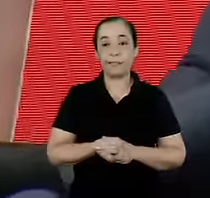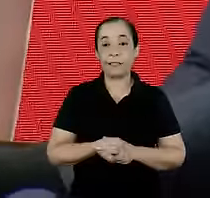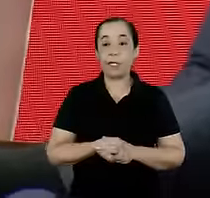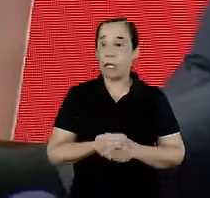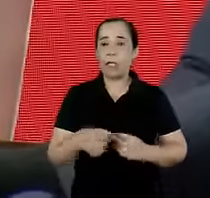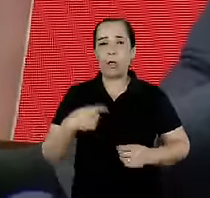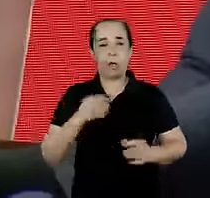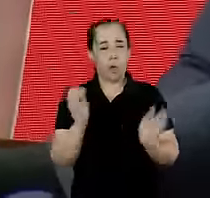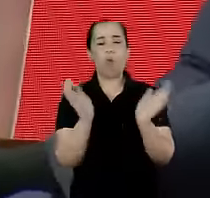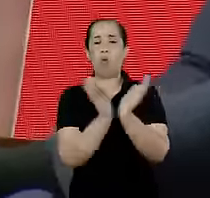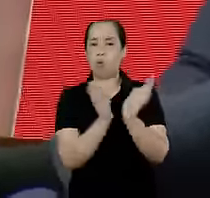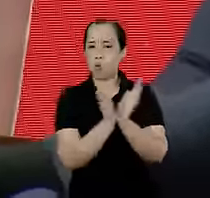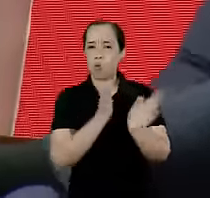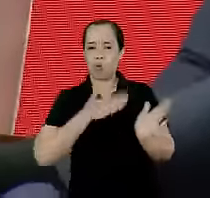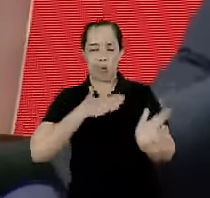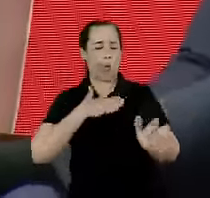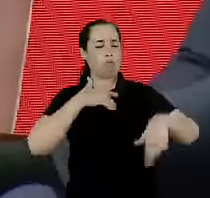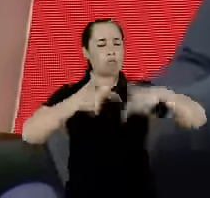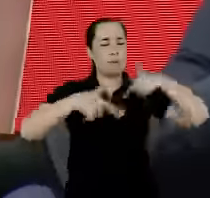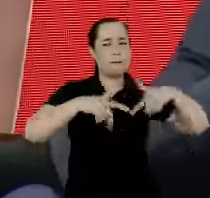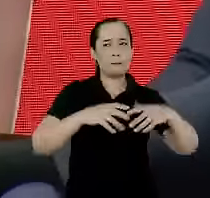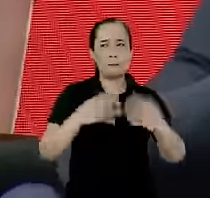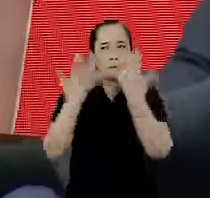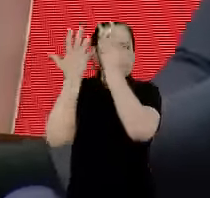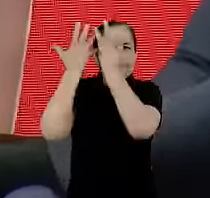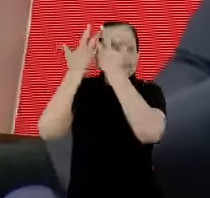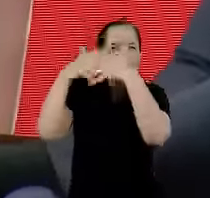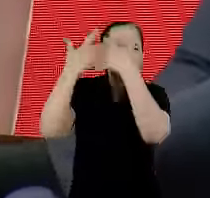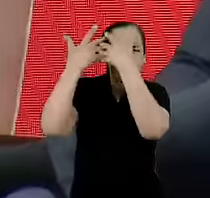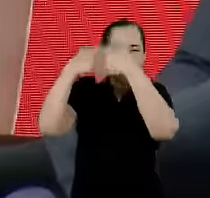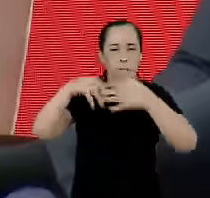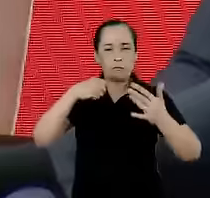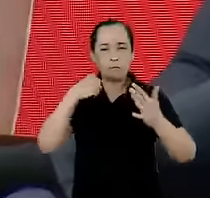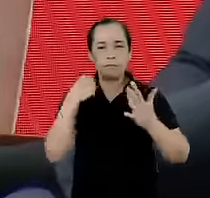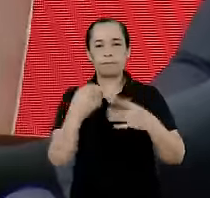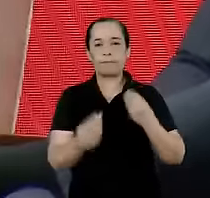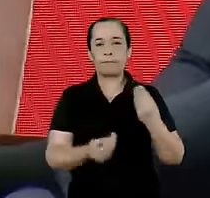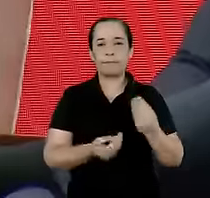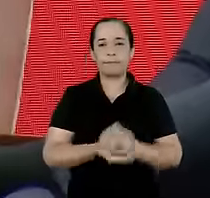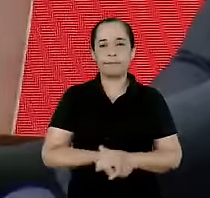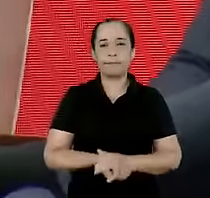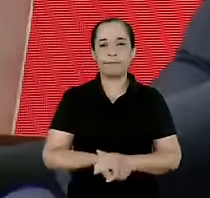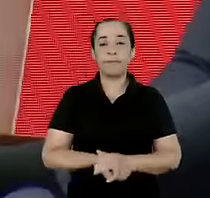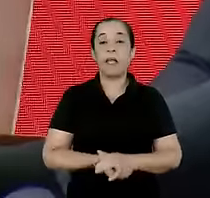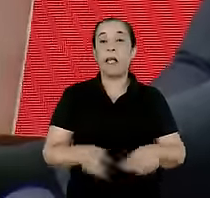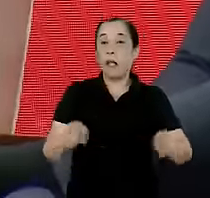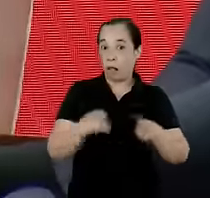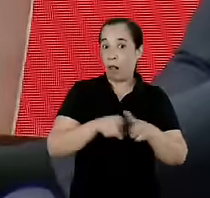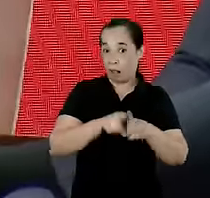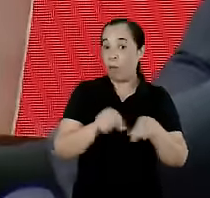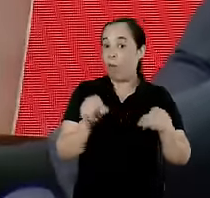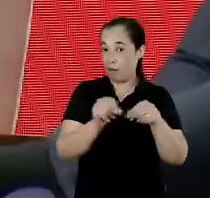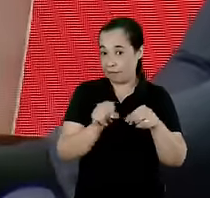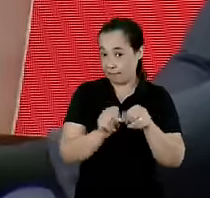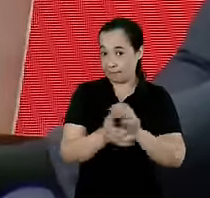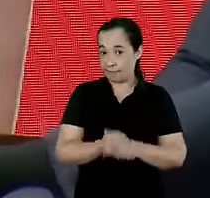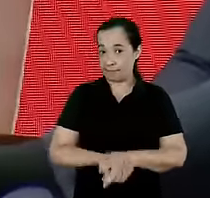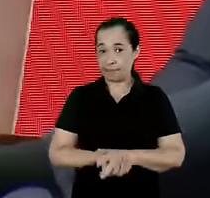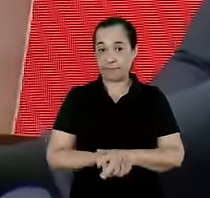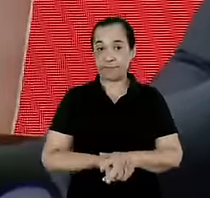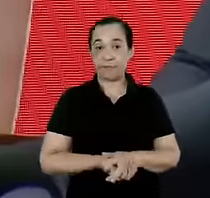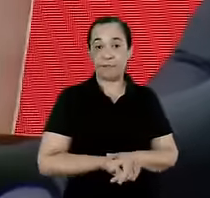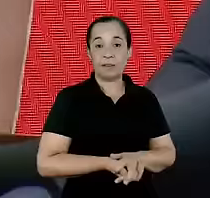a a pensar e a e e a e a agir é é um certo